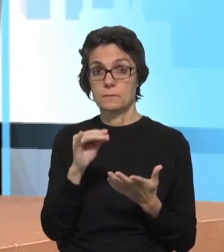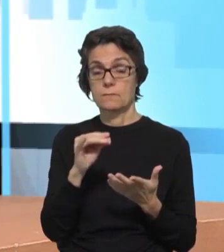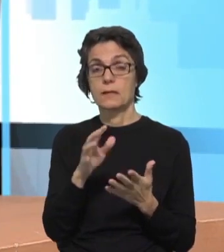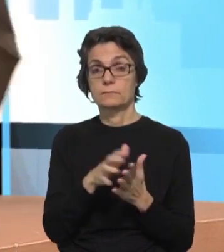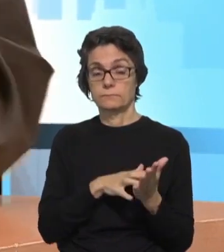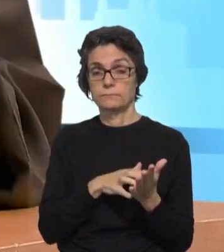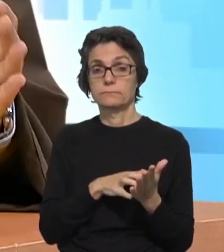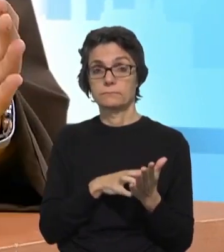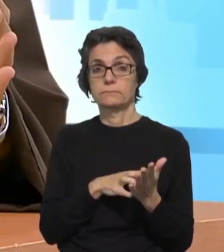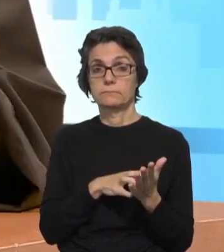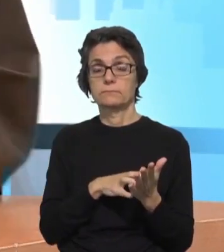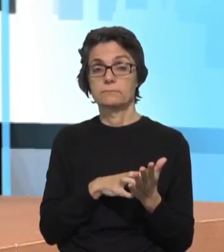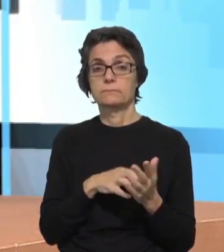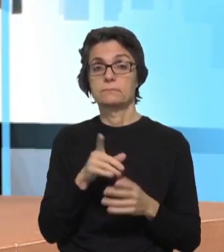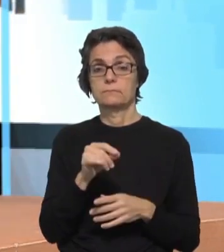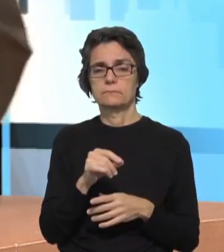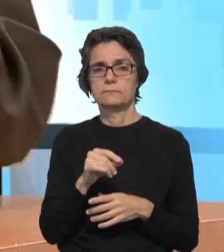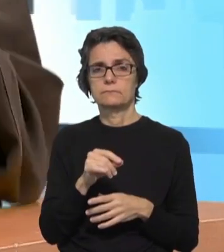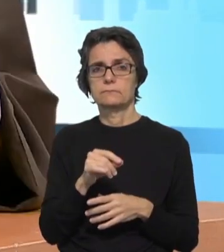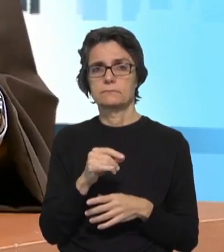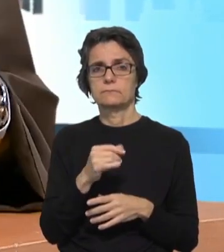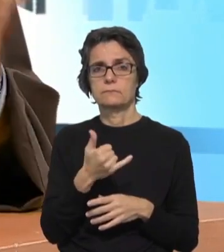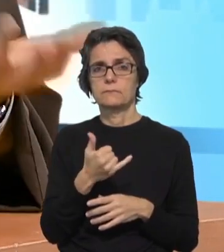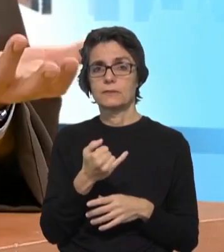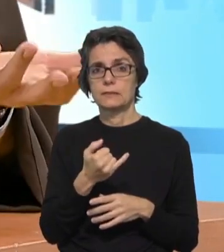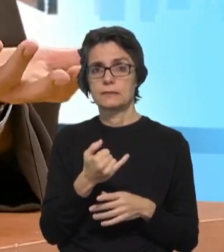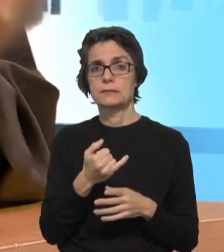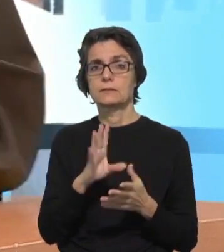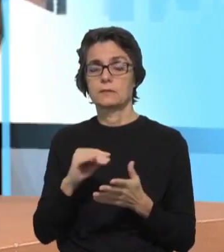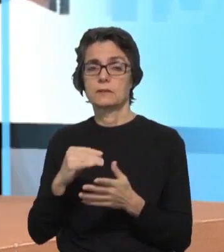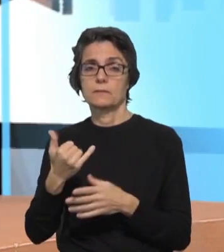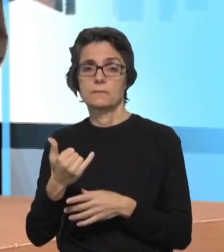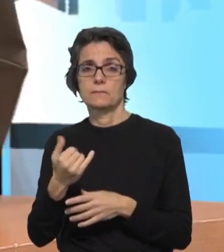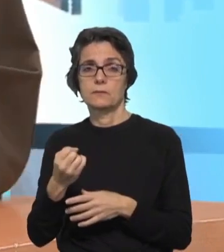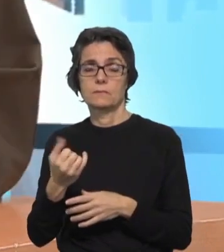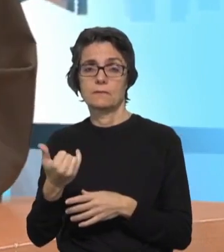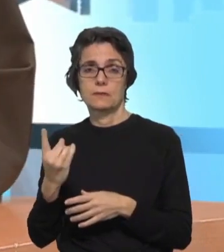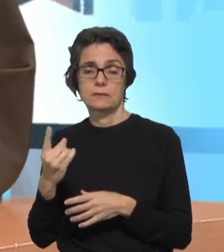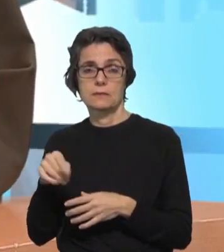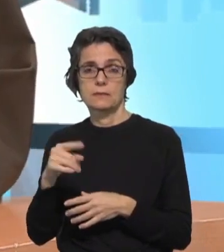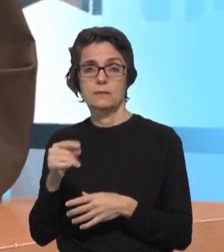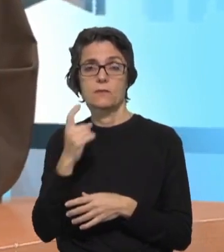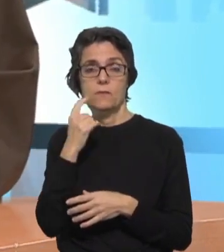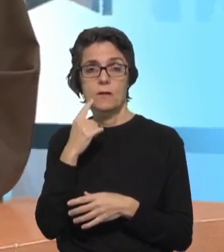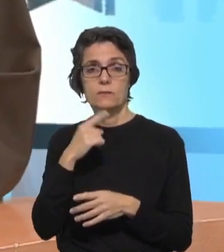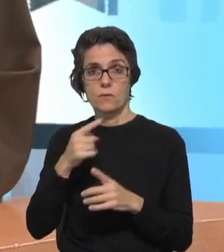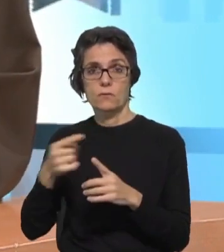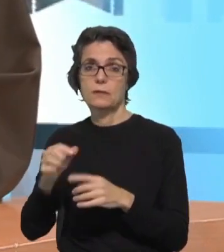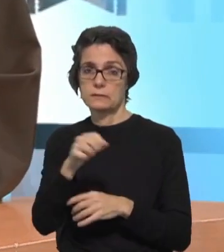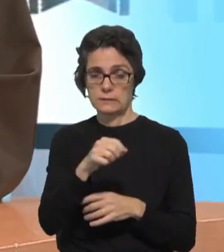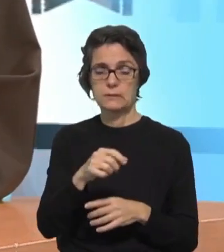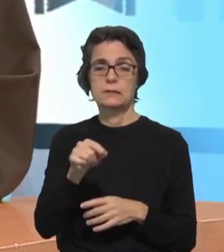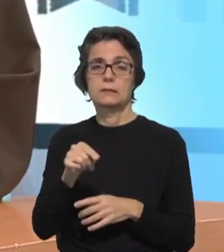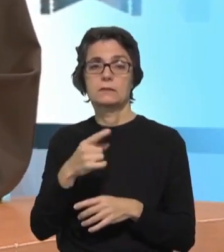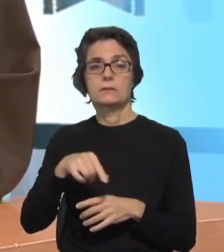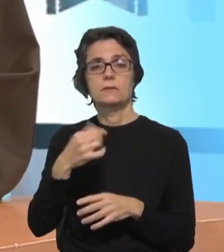anos, portanto, daqui até 2025, daqui até 2026, com a Páscoa de São Francisco, temos, de facto, todos estes centenários que celebramos como se fosse um